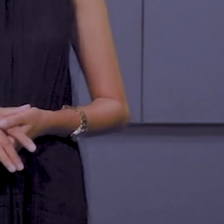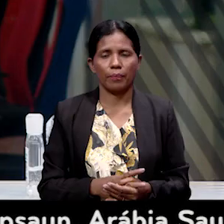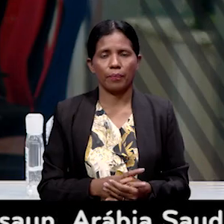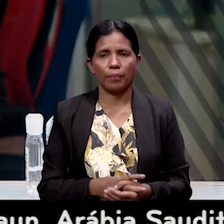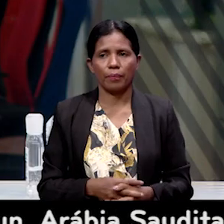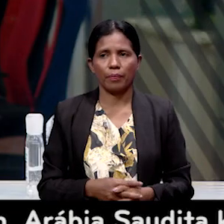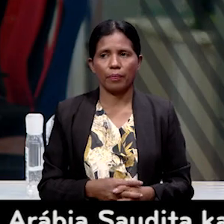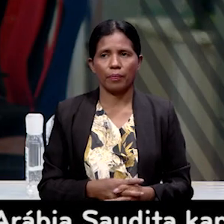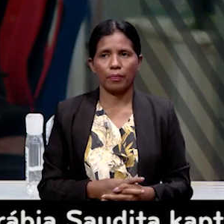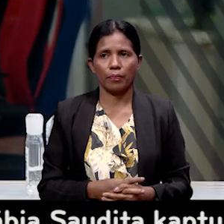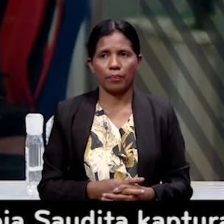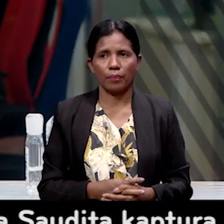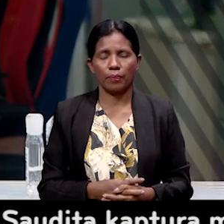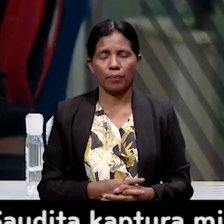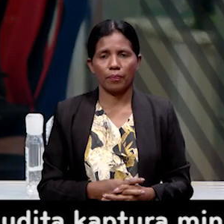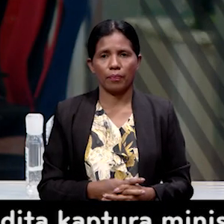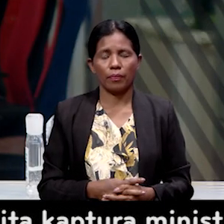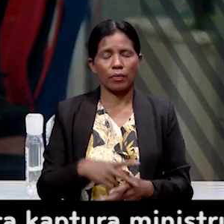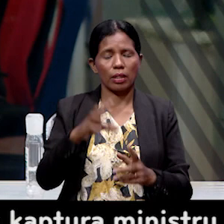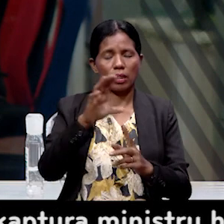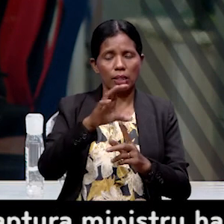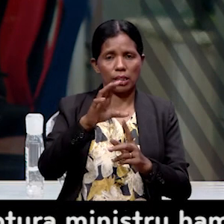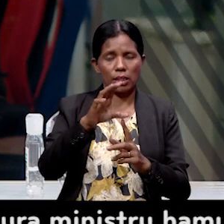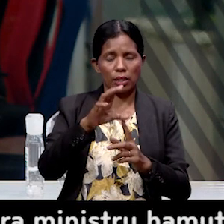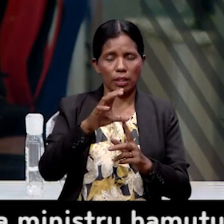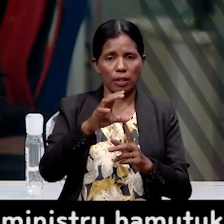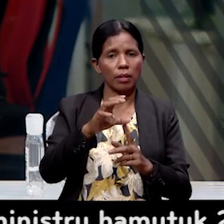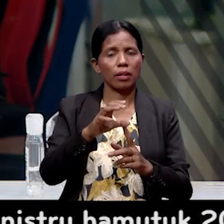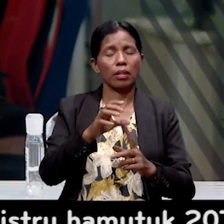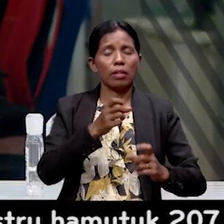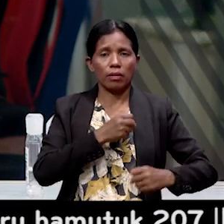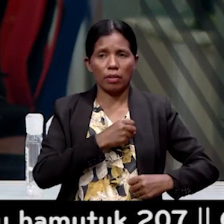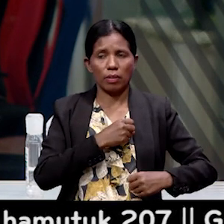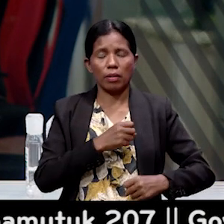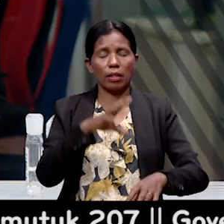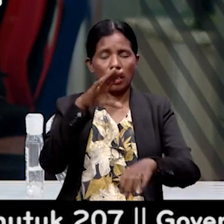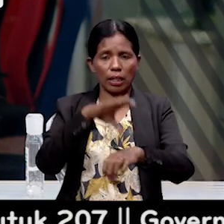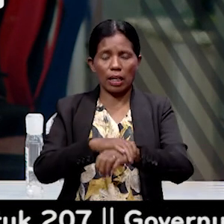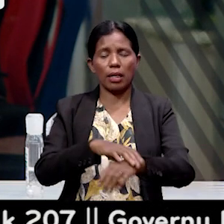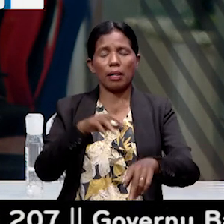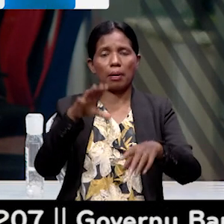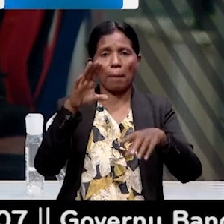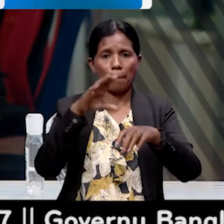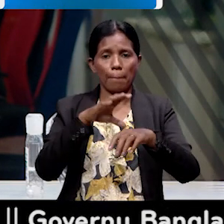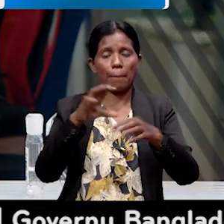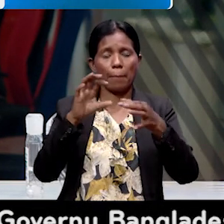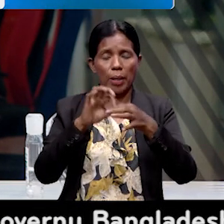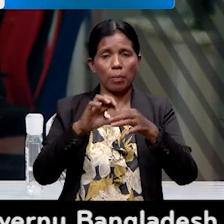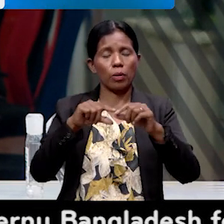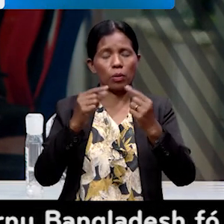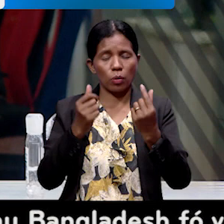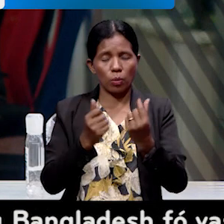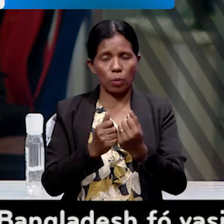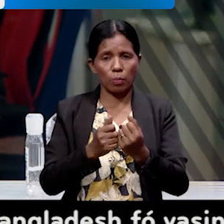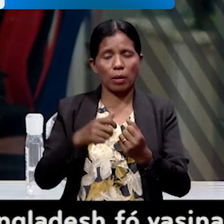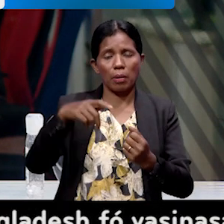Obrigada. Comando Operação Especial no Batalhão Ordem Pública captura tan membro o grupo arte marcial